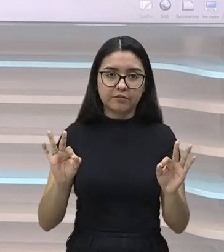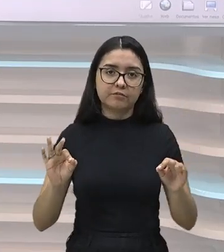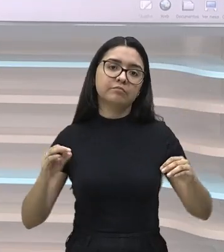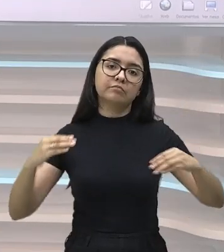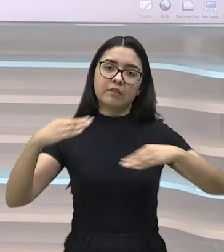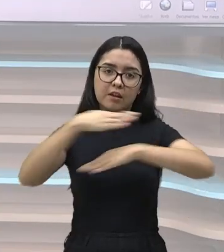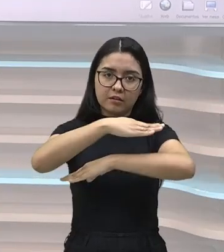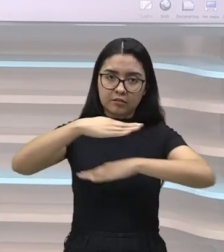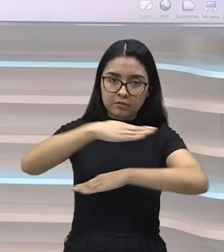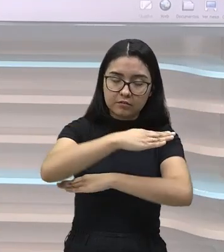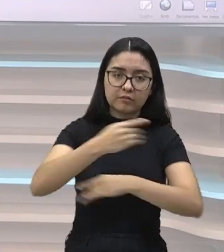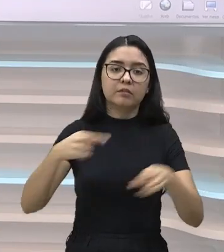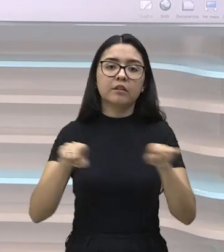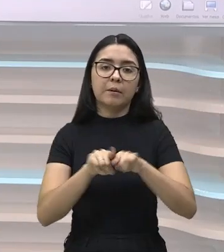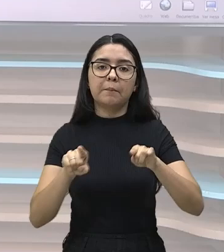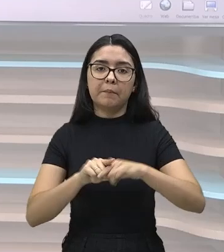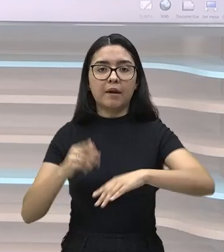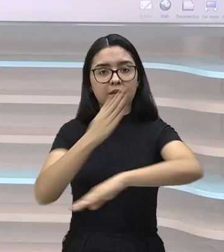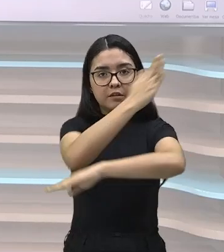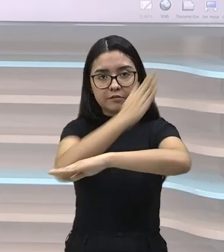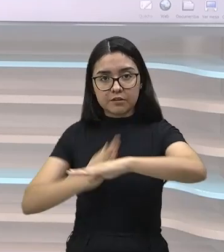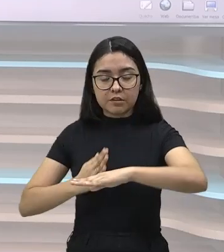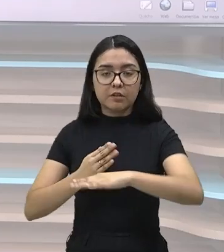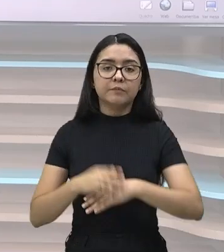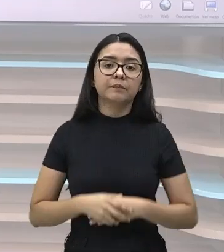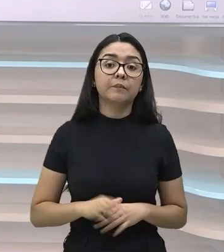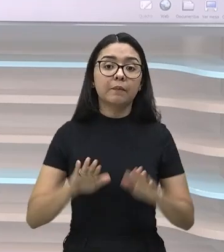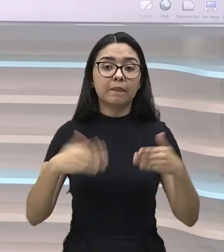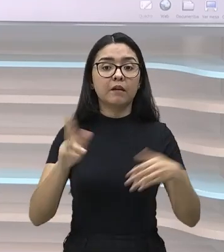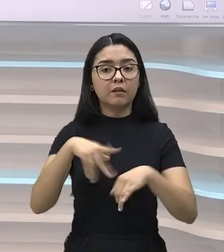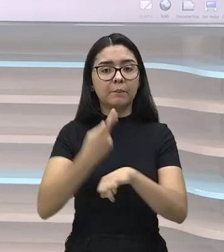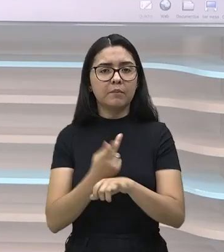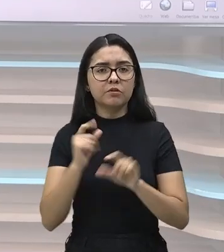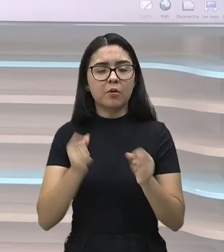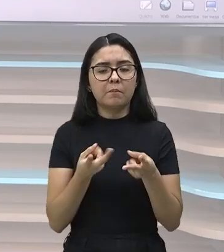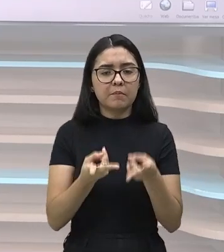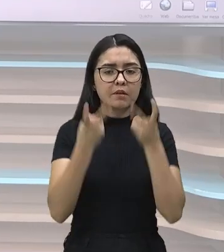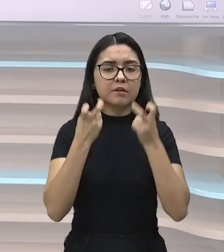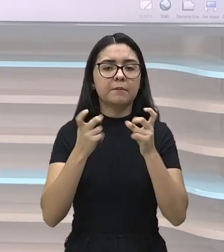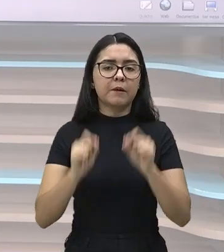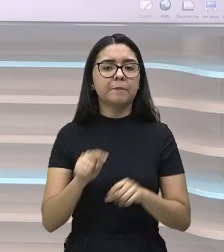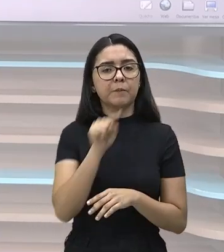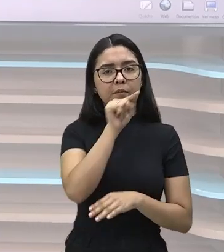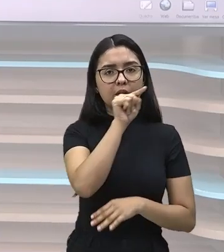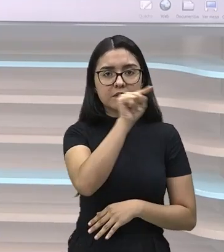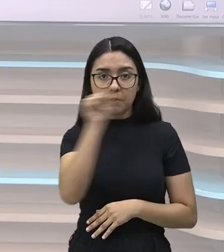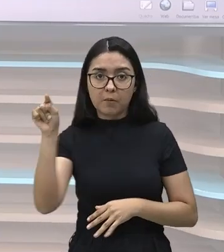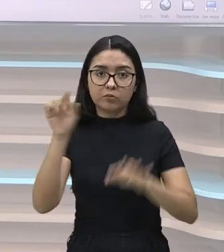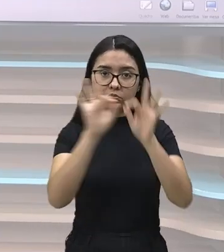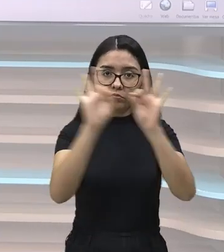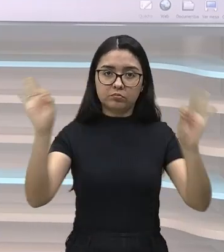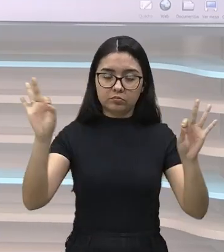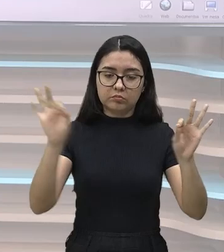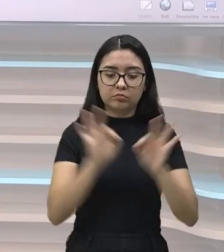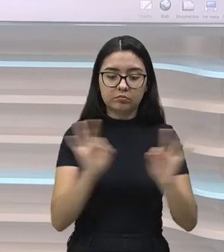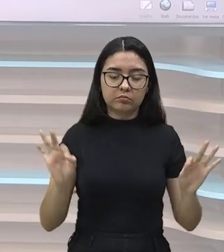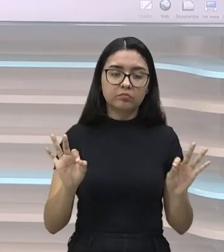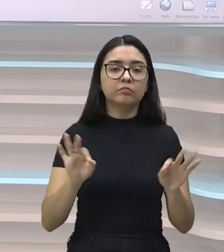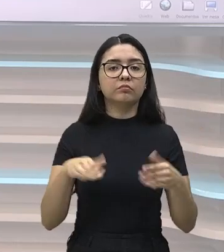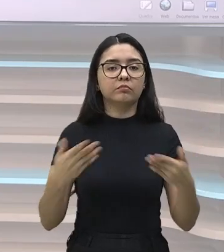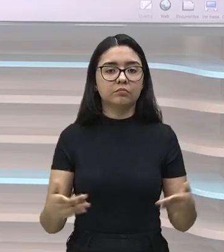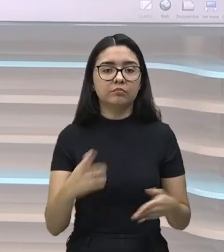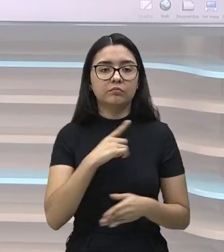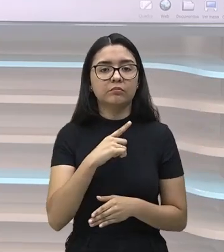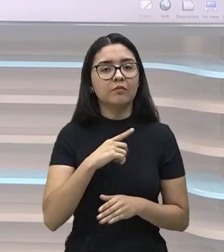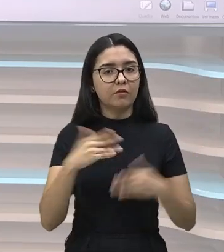as retas transversais. E depois que eu identificar esses pontos, eu vou trabalhar qualquer uma daquelas